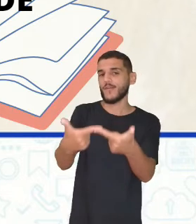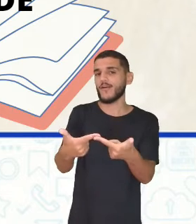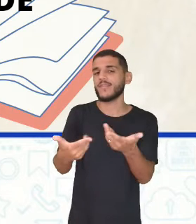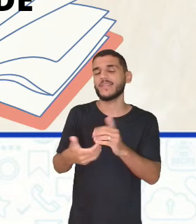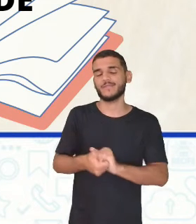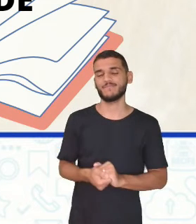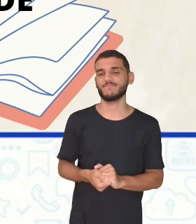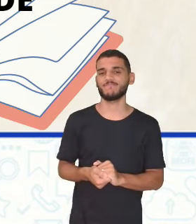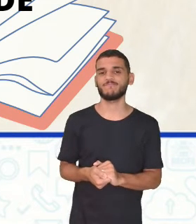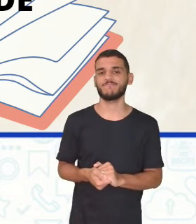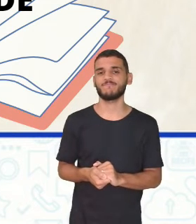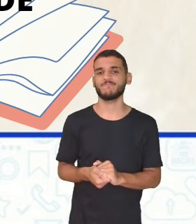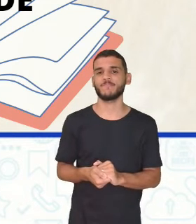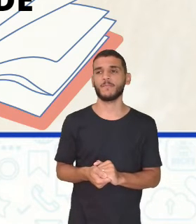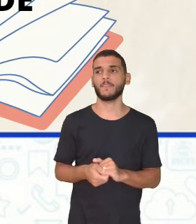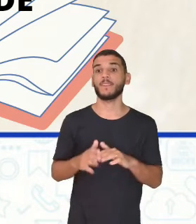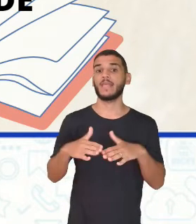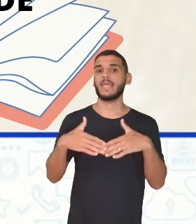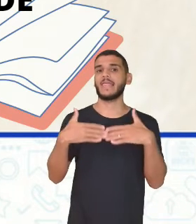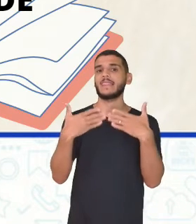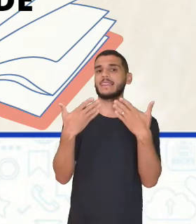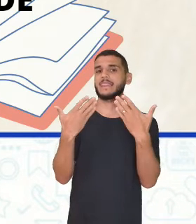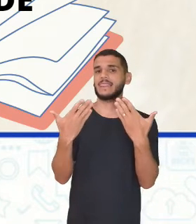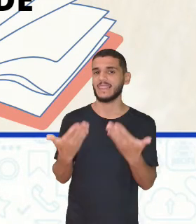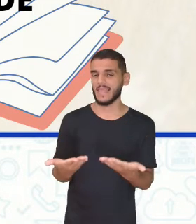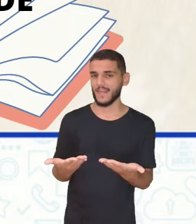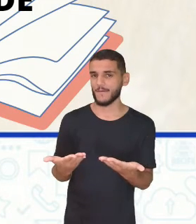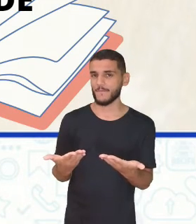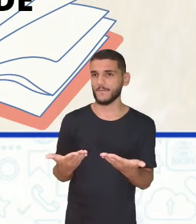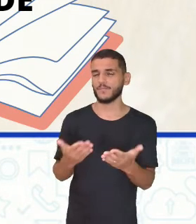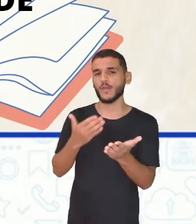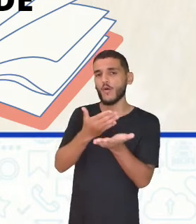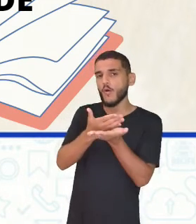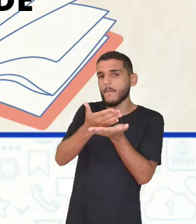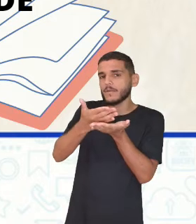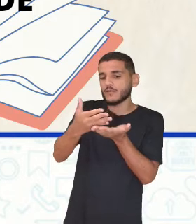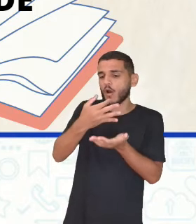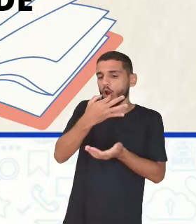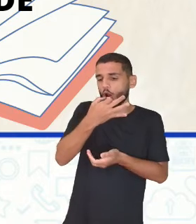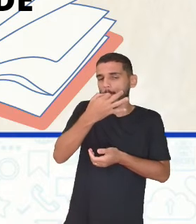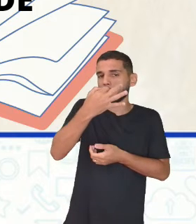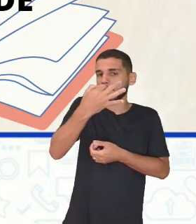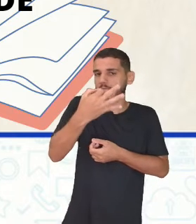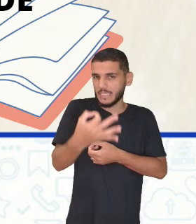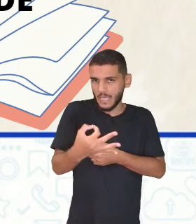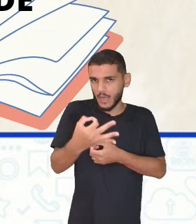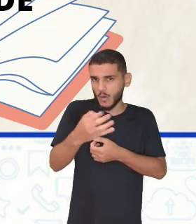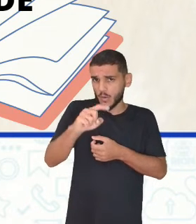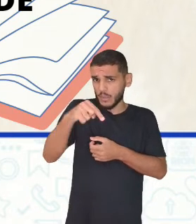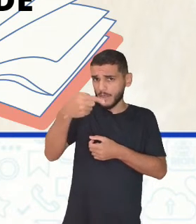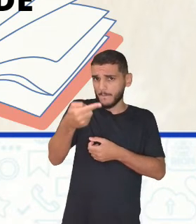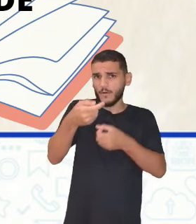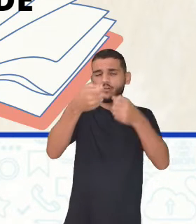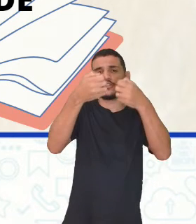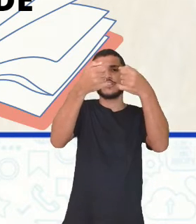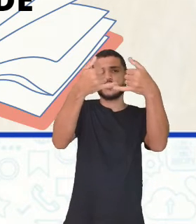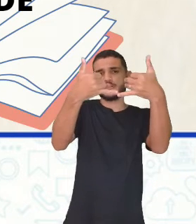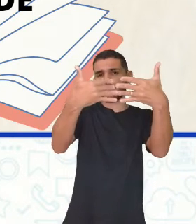vista através de iniciou com a sua opinião, mas aí você desenvolveu toda a sua opinião